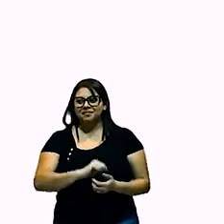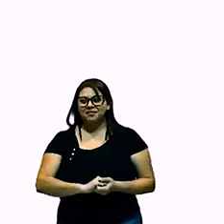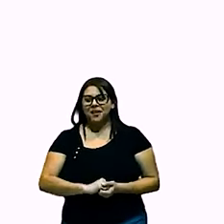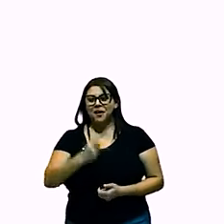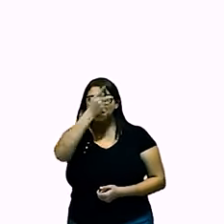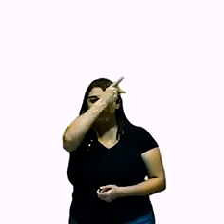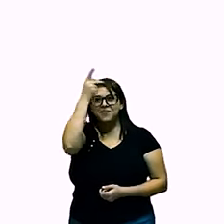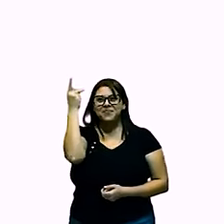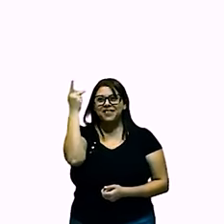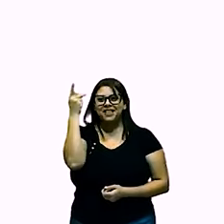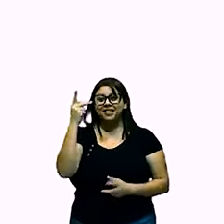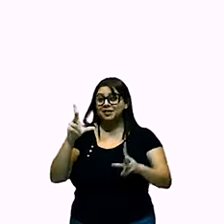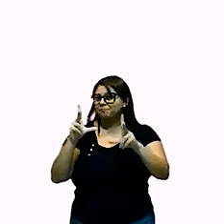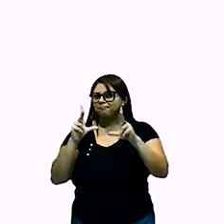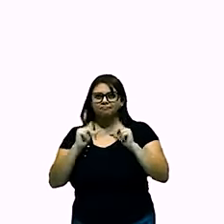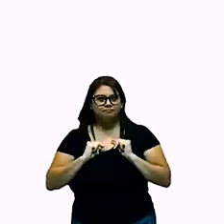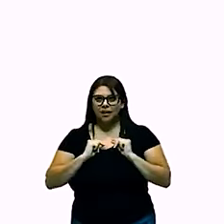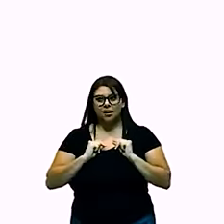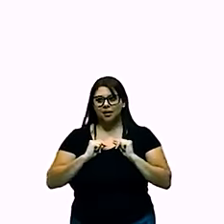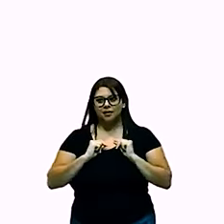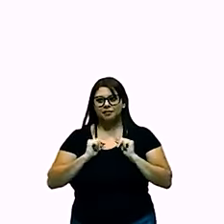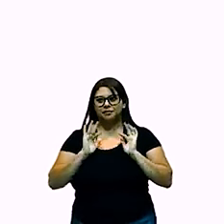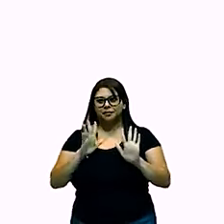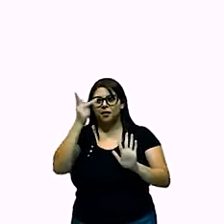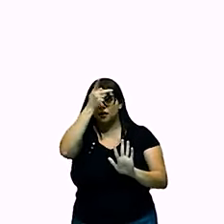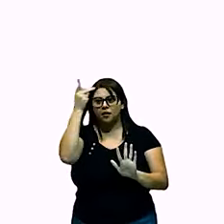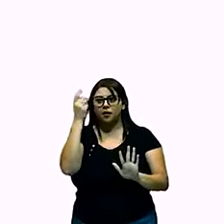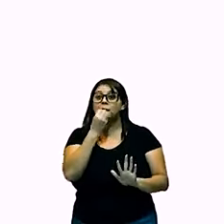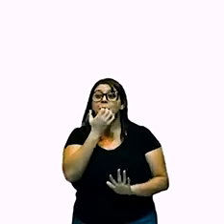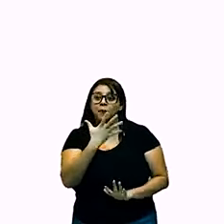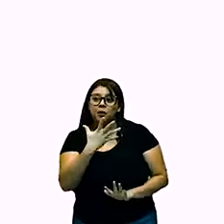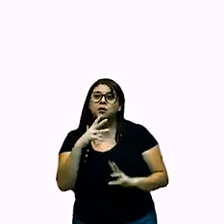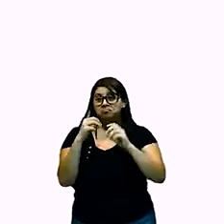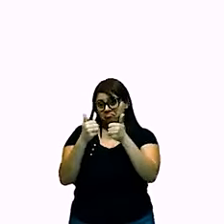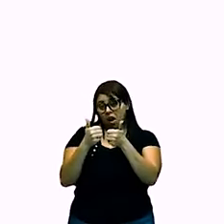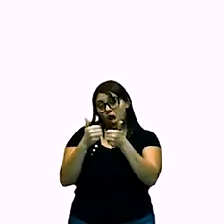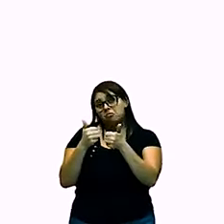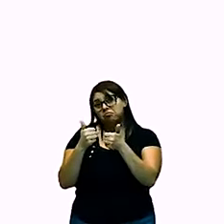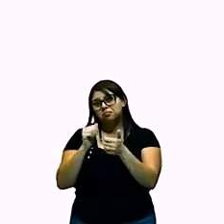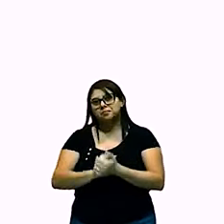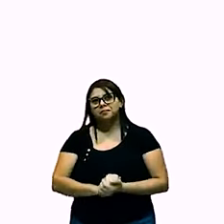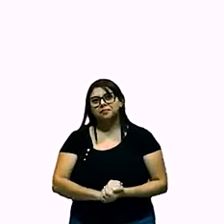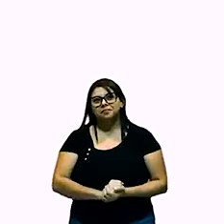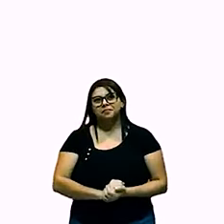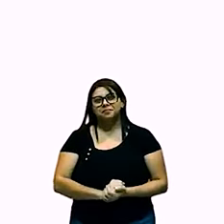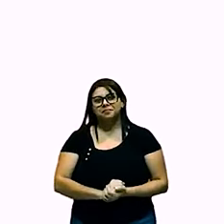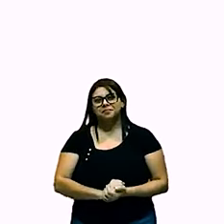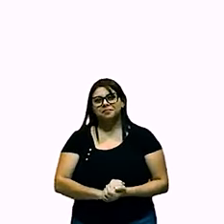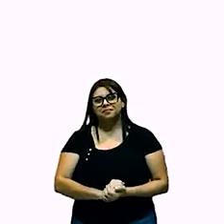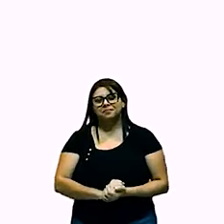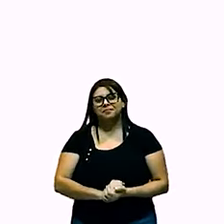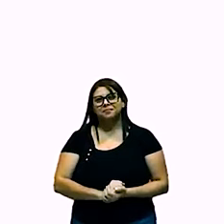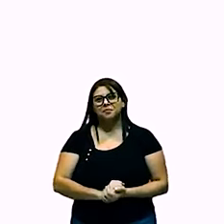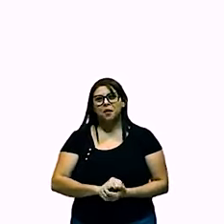gente boa, então eu acho que a gente merece. Eu falei, olha, Eu não sei, pelo menos teu argumento é válido. Aí